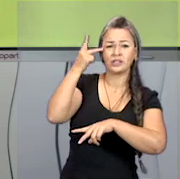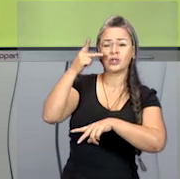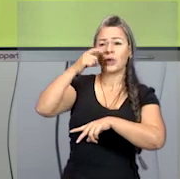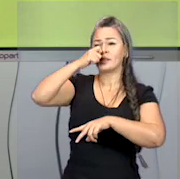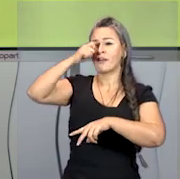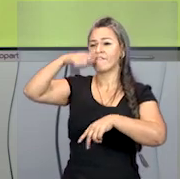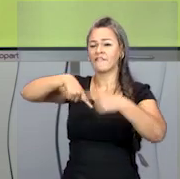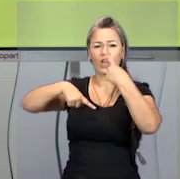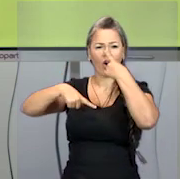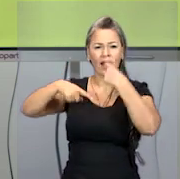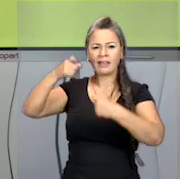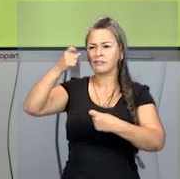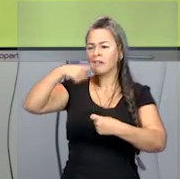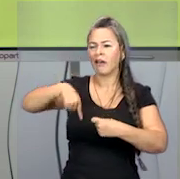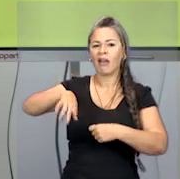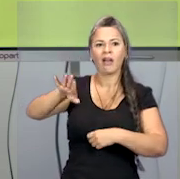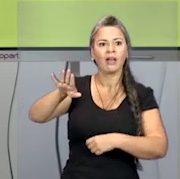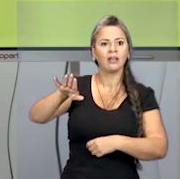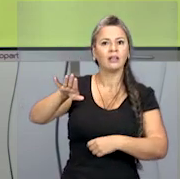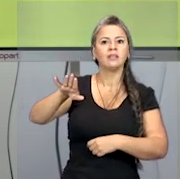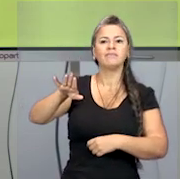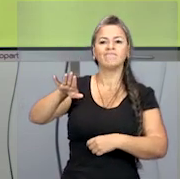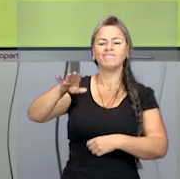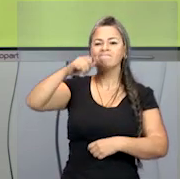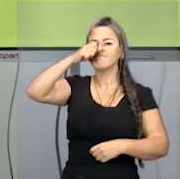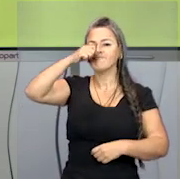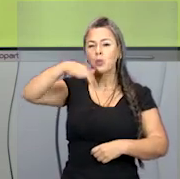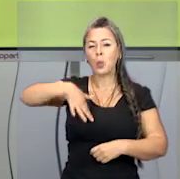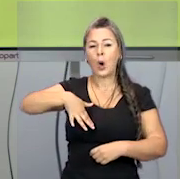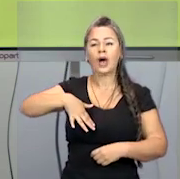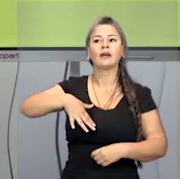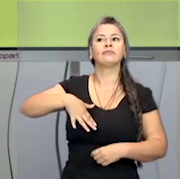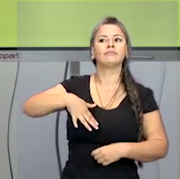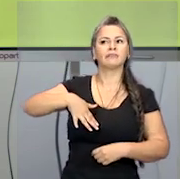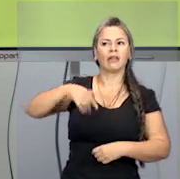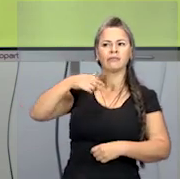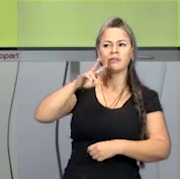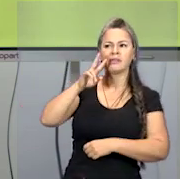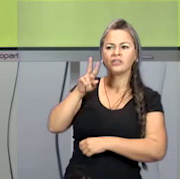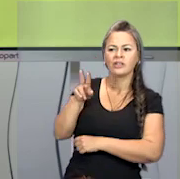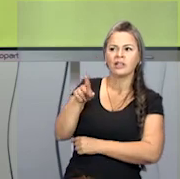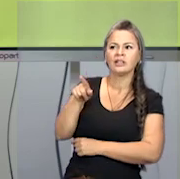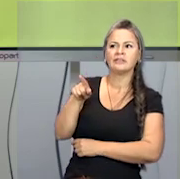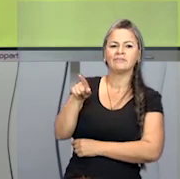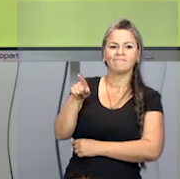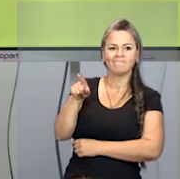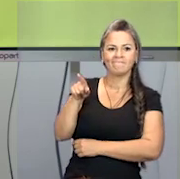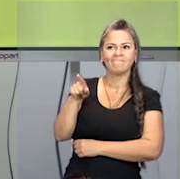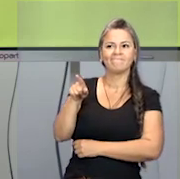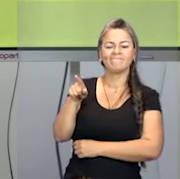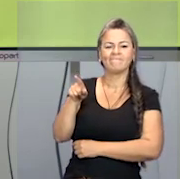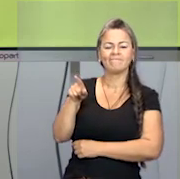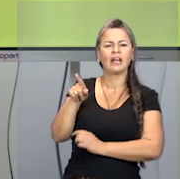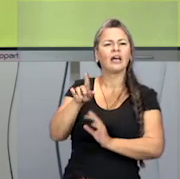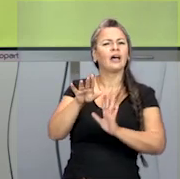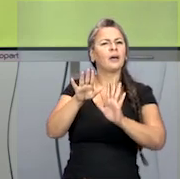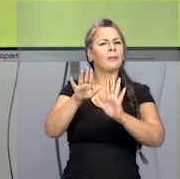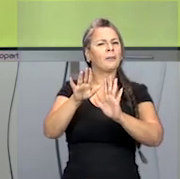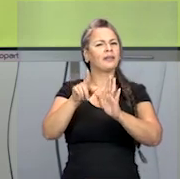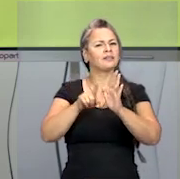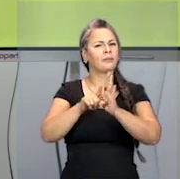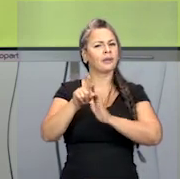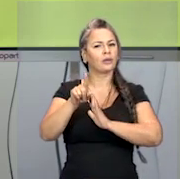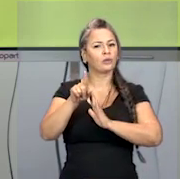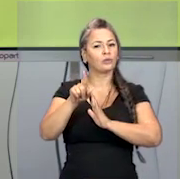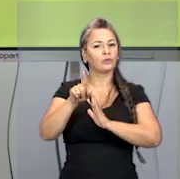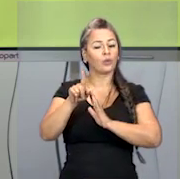práticas genocidas, então a gente vê exemplos de criminosos, exemplos de crime, exemplos de violência. Mas no nosso